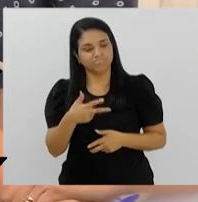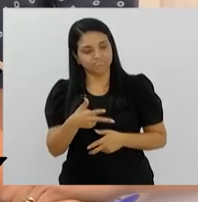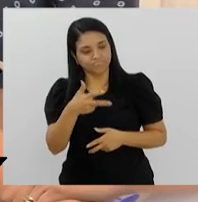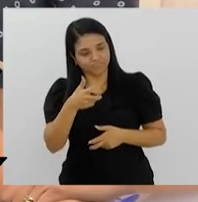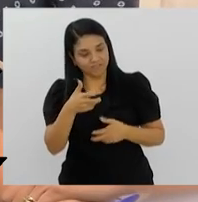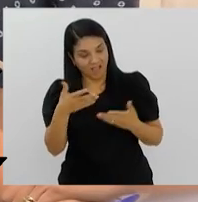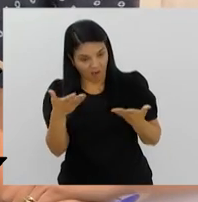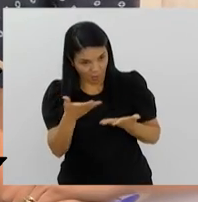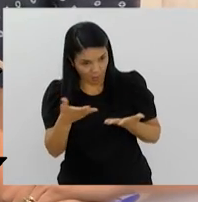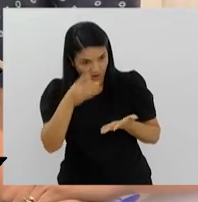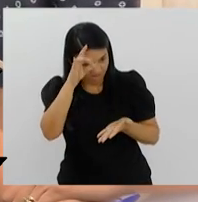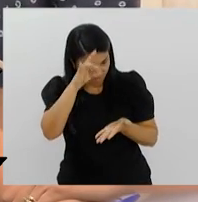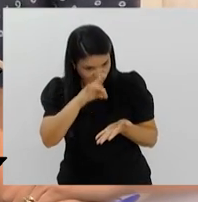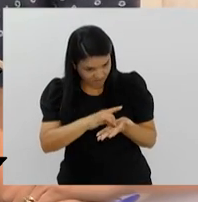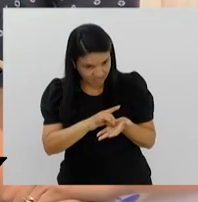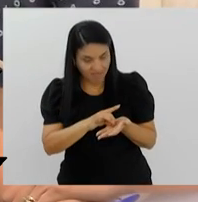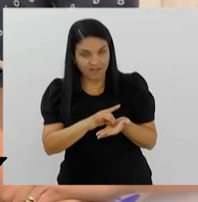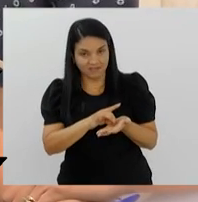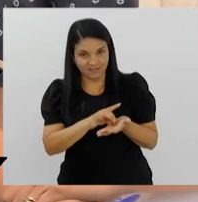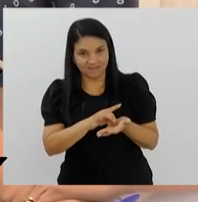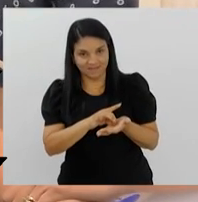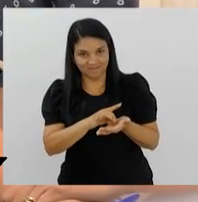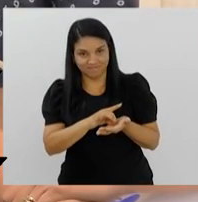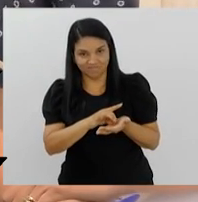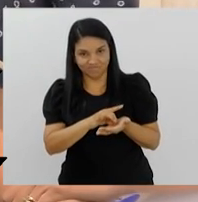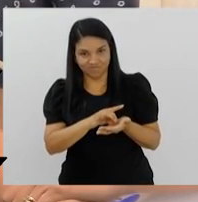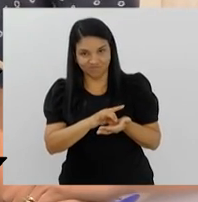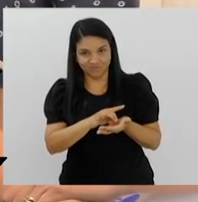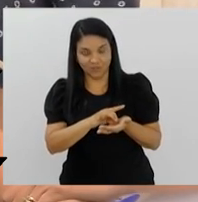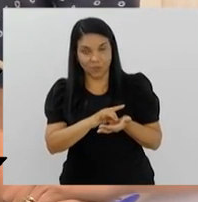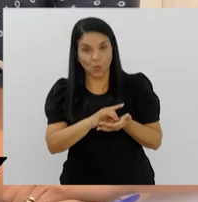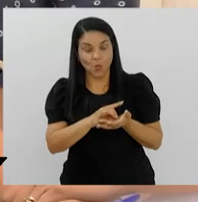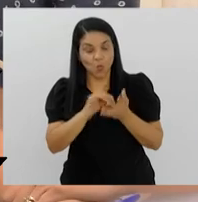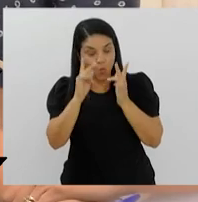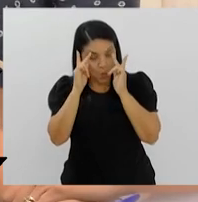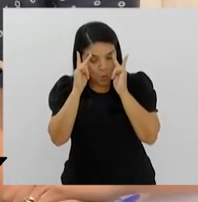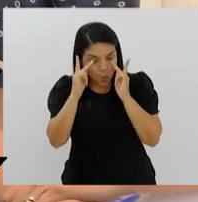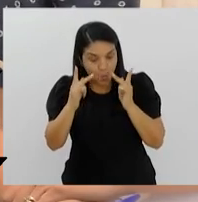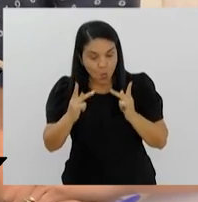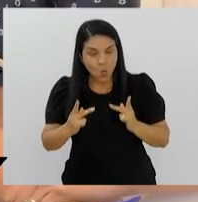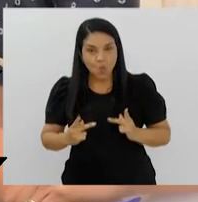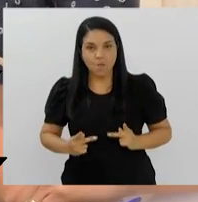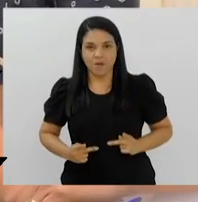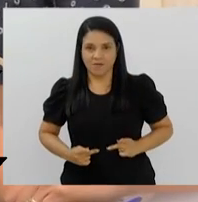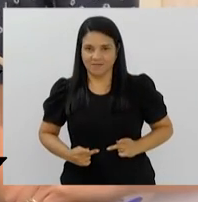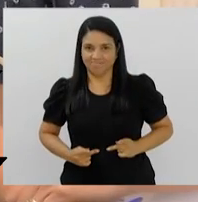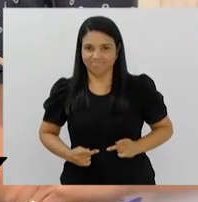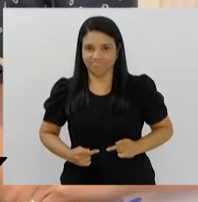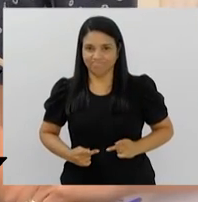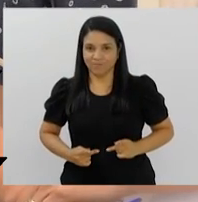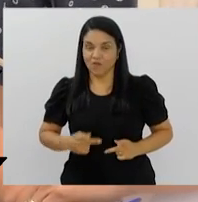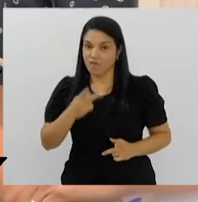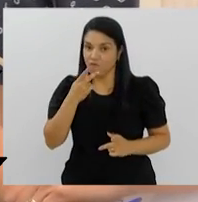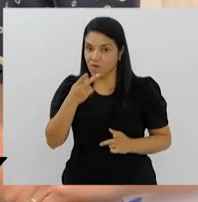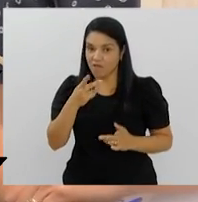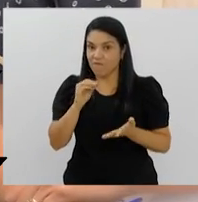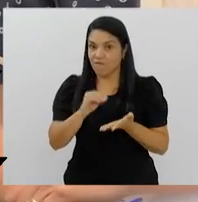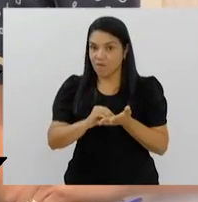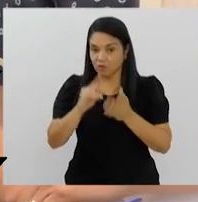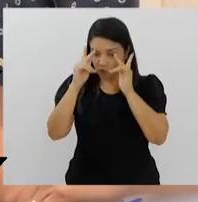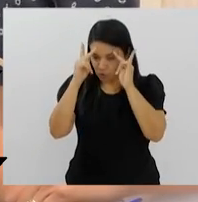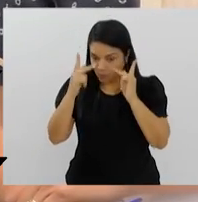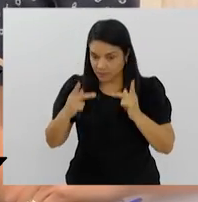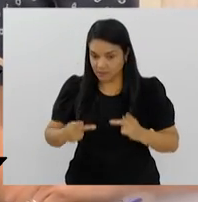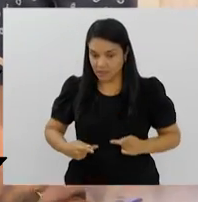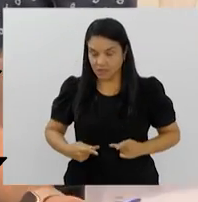maior e realidade eh humana e por que não dizer desumana que é o